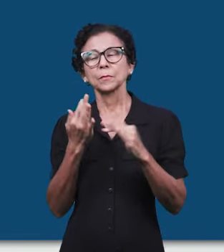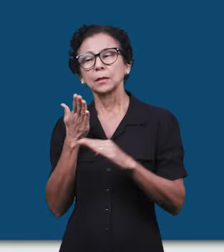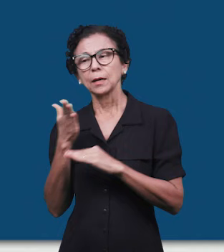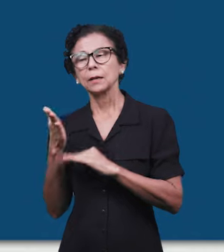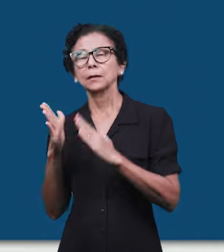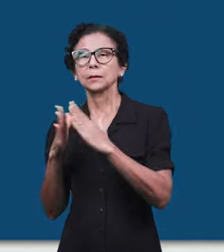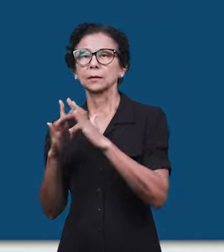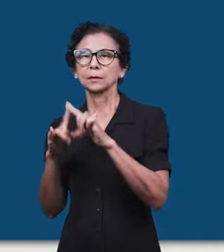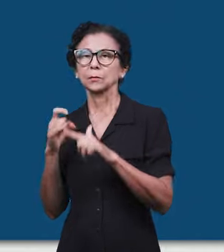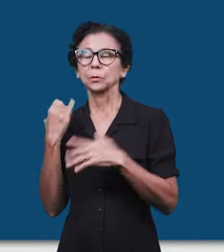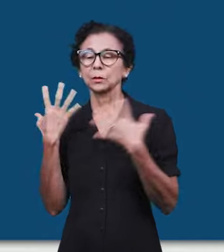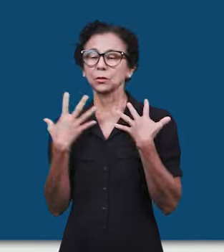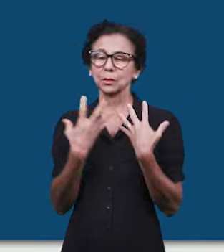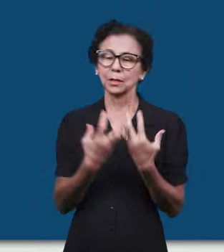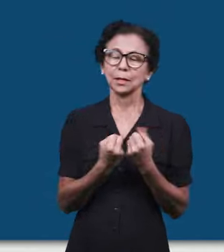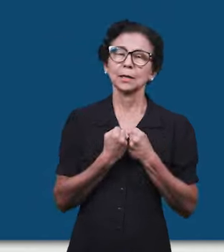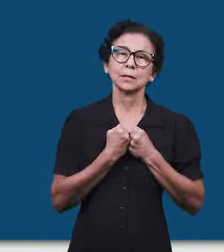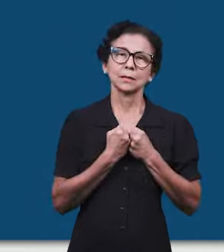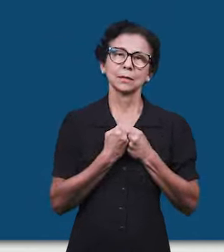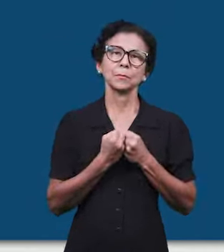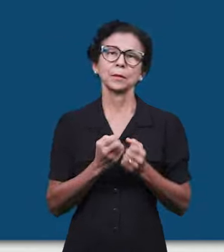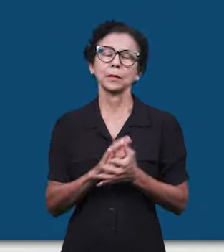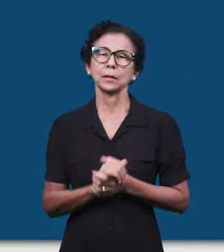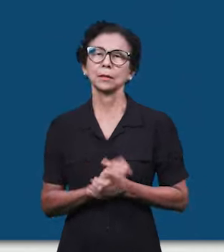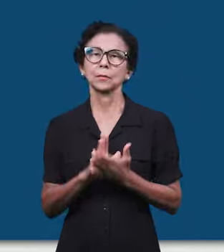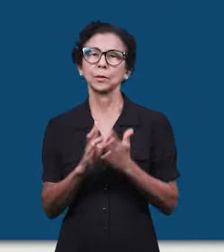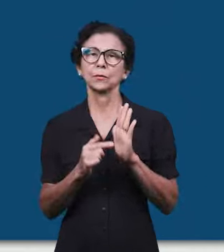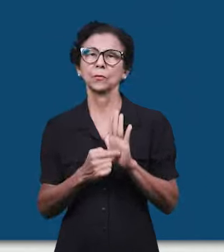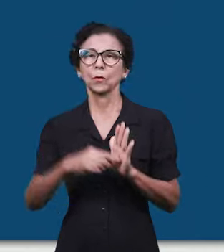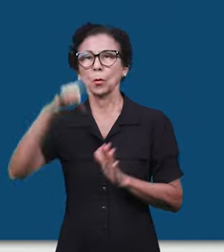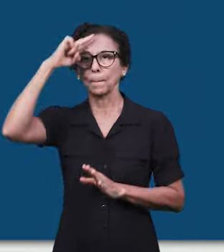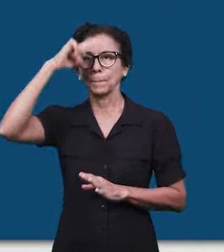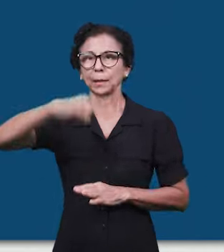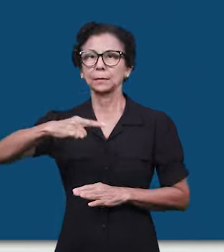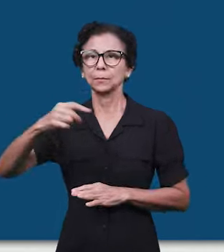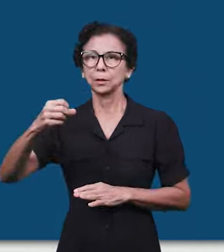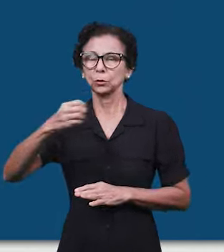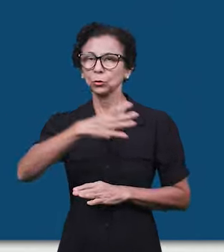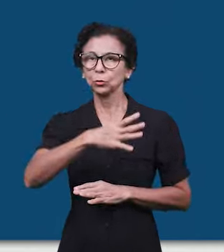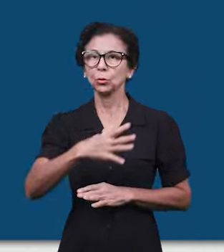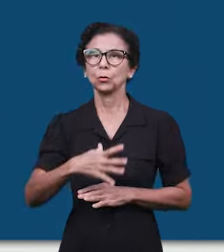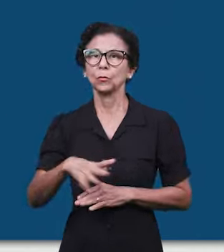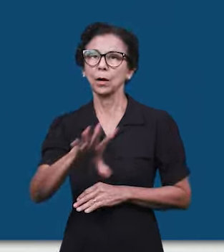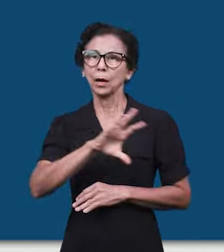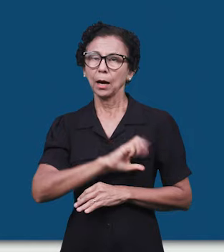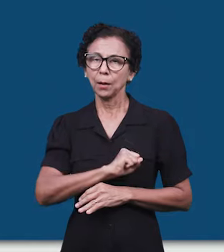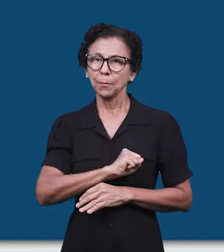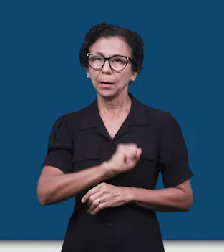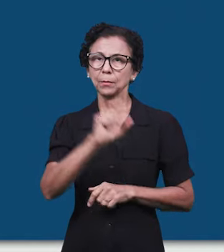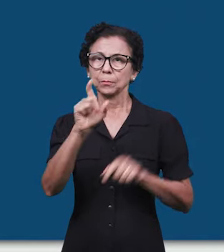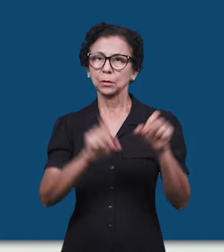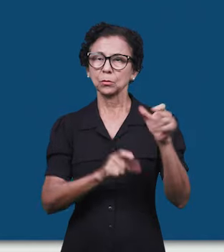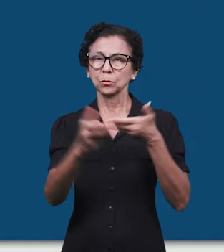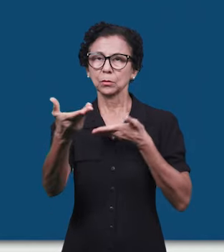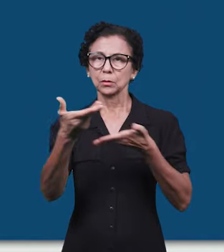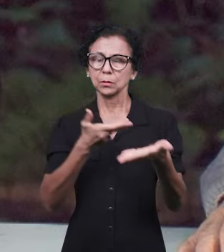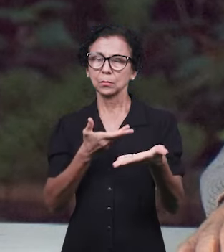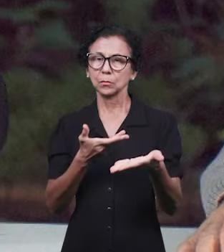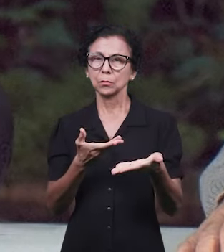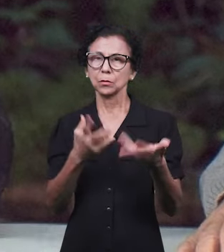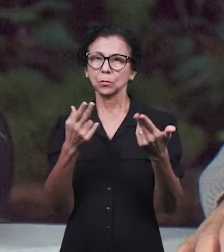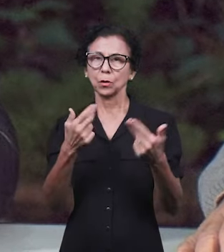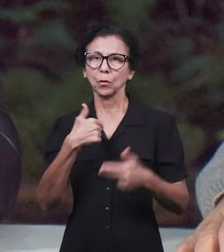acessibilidade, o primeiro que nós temos que ter no nosso coração de sentimento é o amor. E